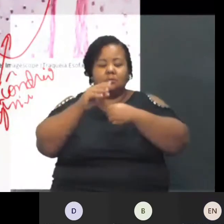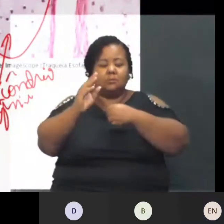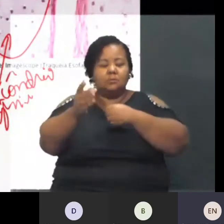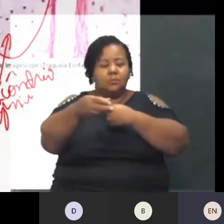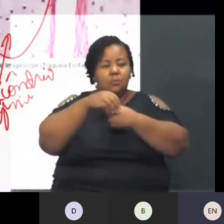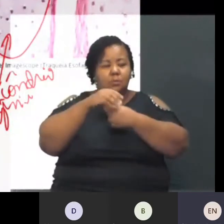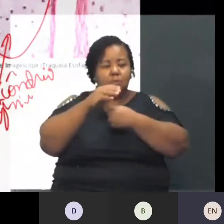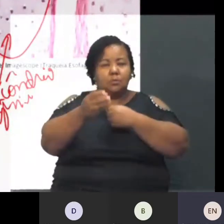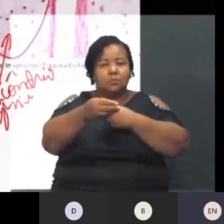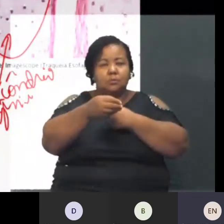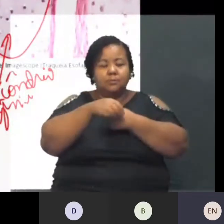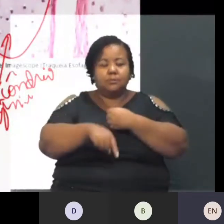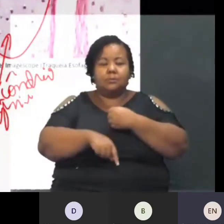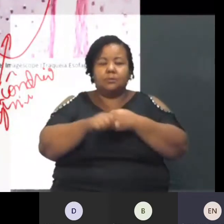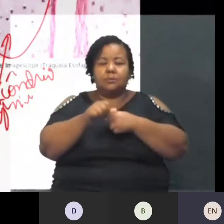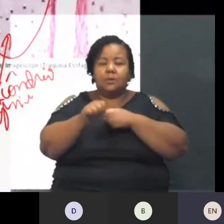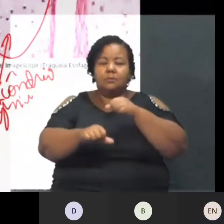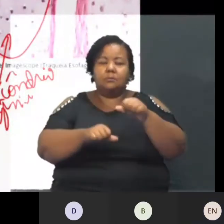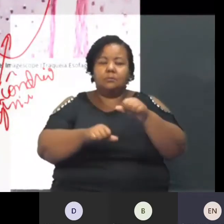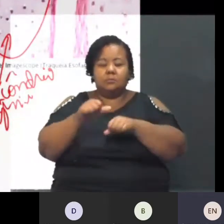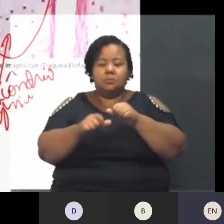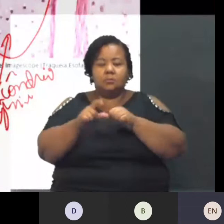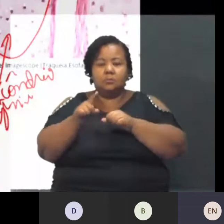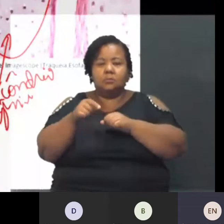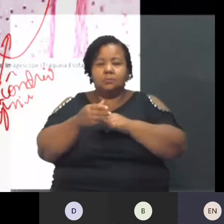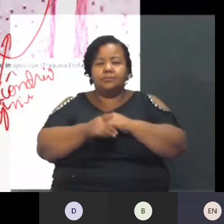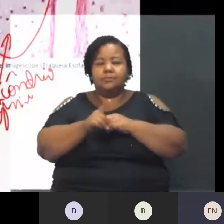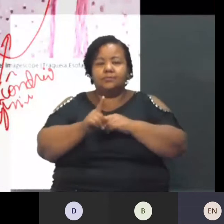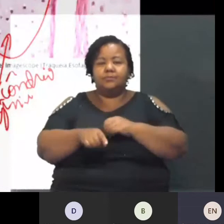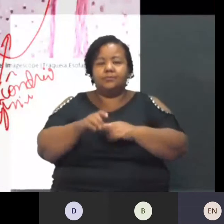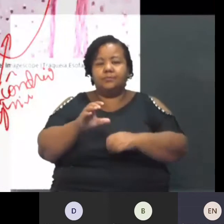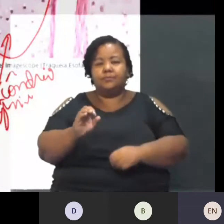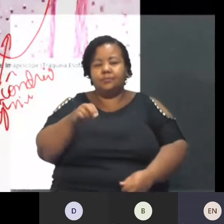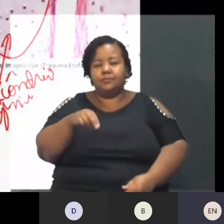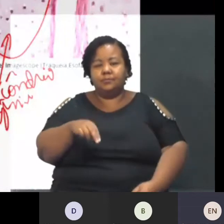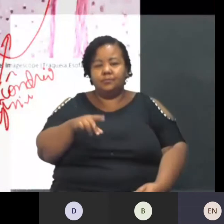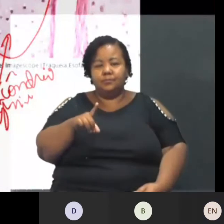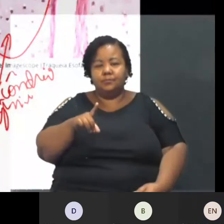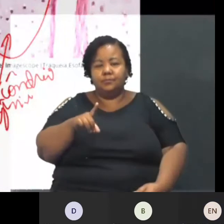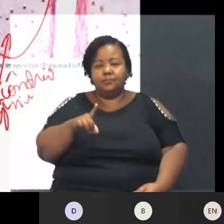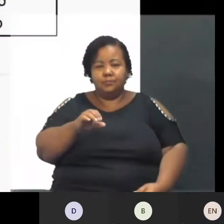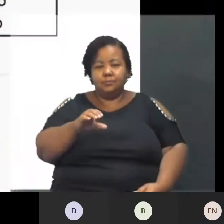colágeno, e quem sintetiza esse colágeno são os condrócitos.